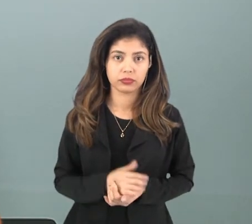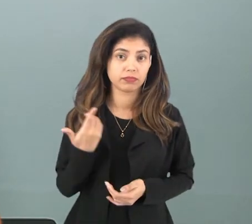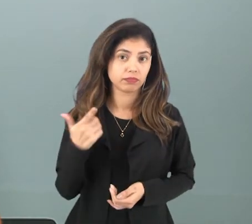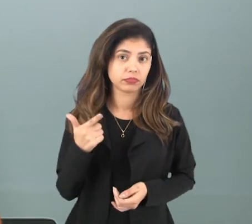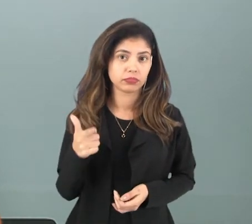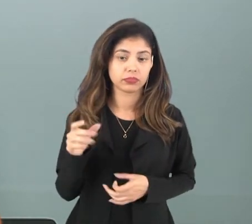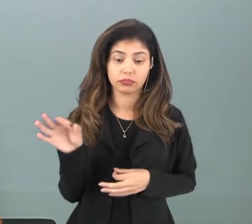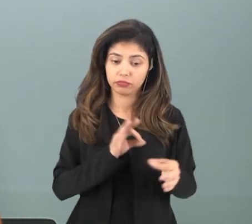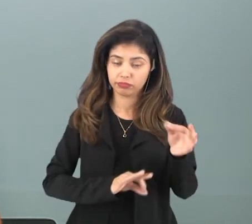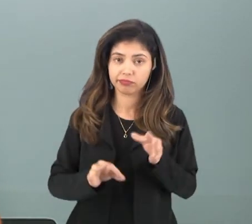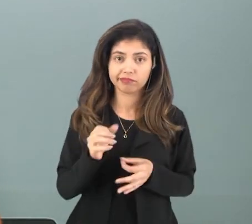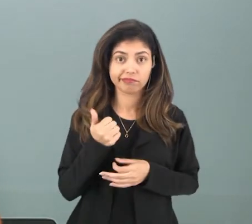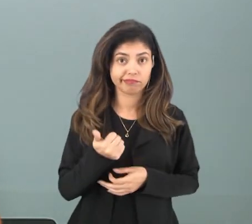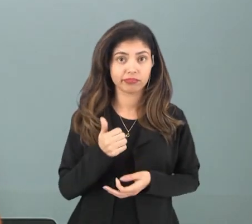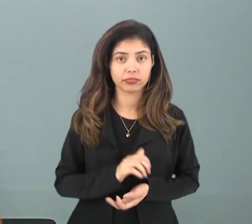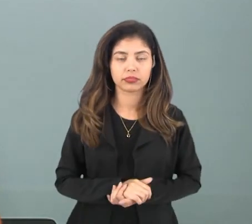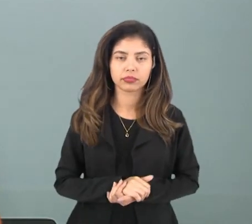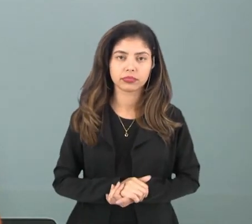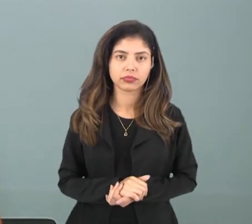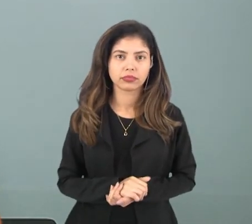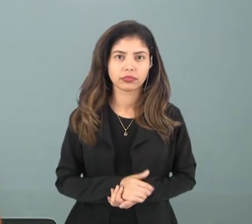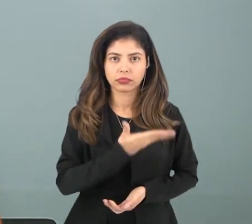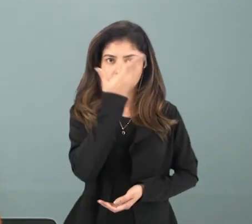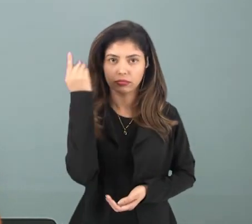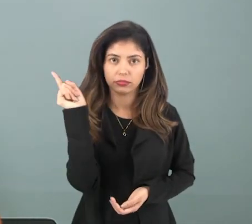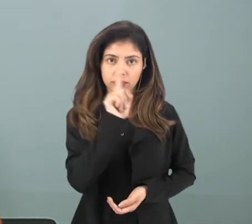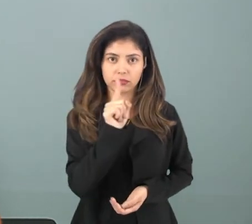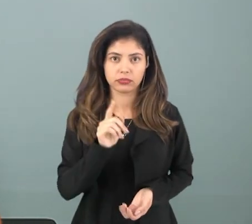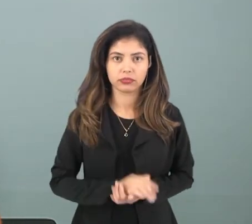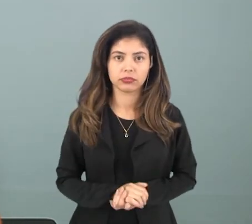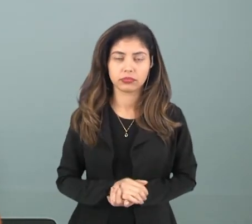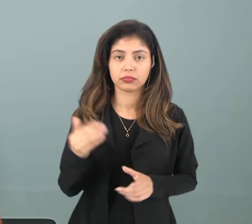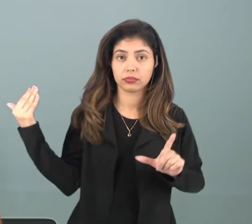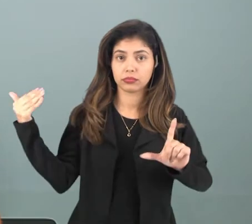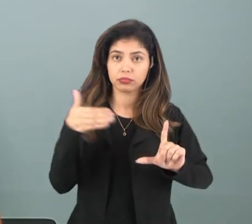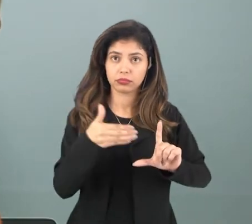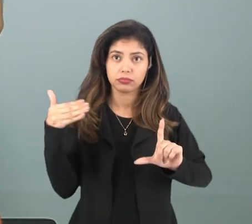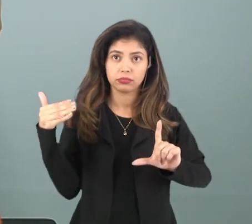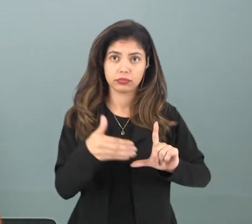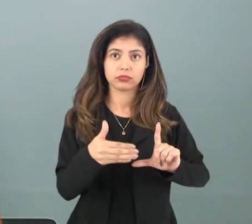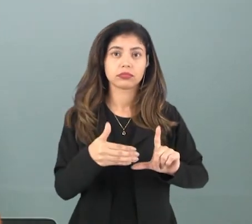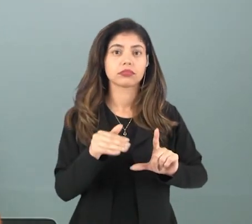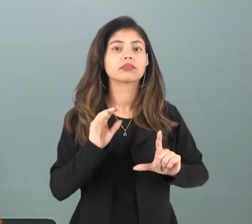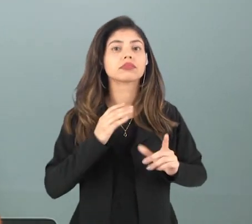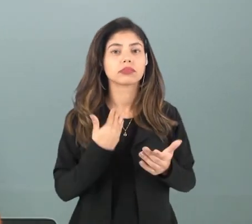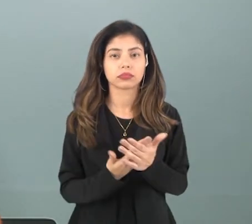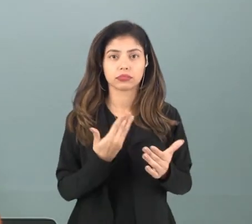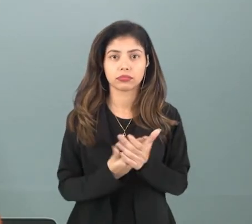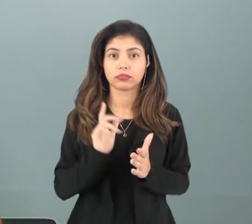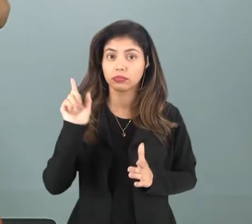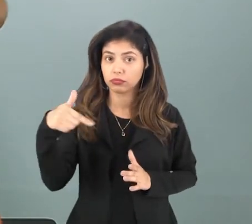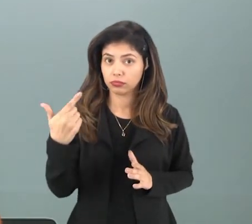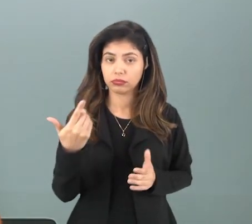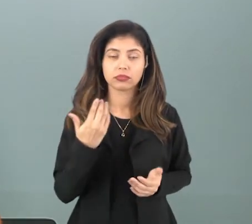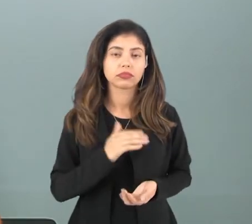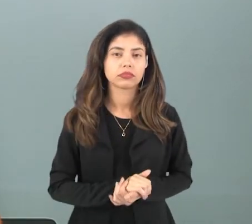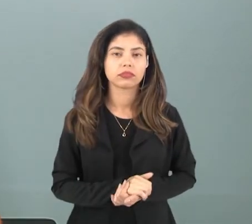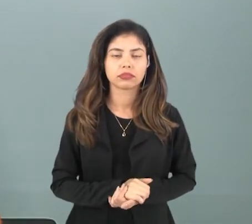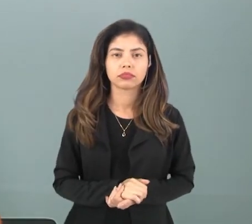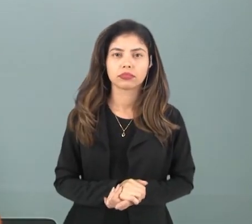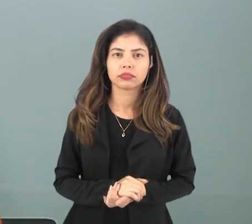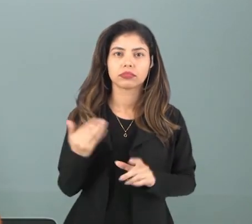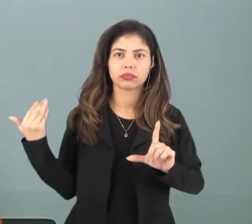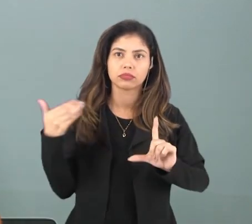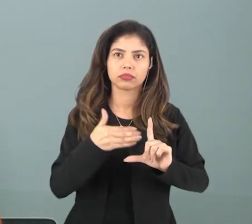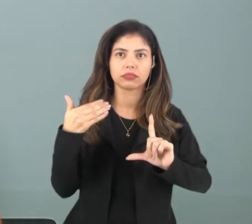tem ordem. Ok, crianças? E não esqueçam, para acessar essa aula e outras aulas, vá